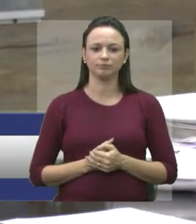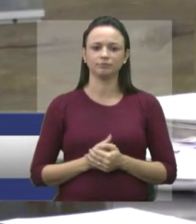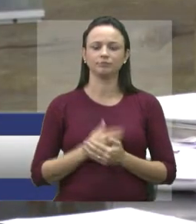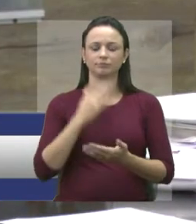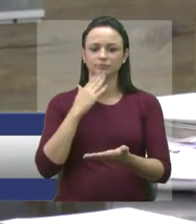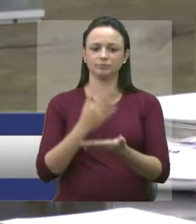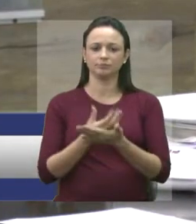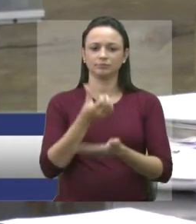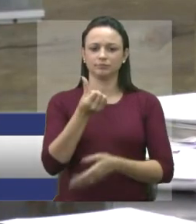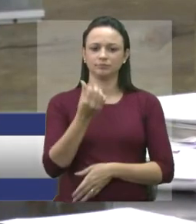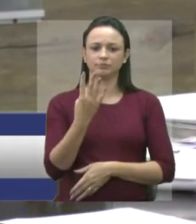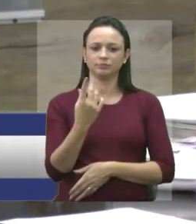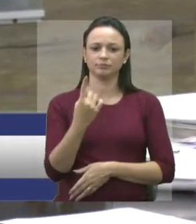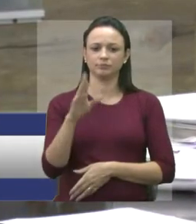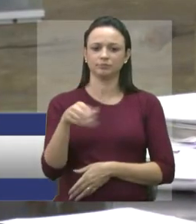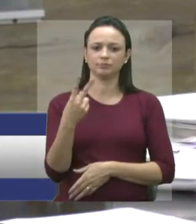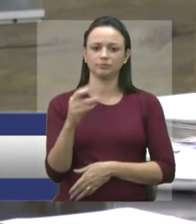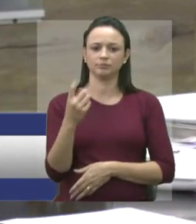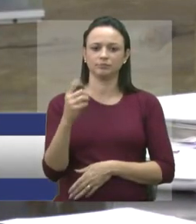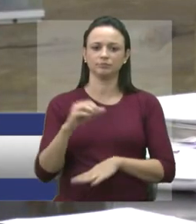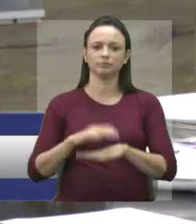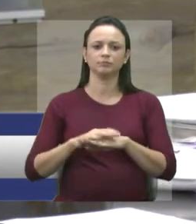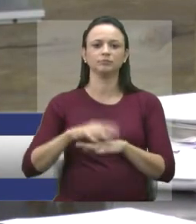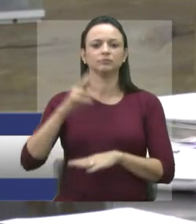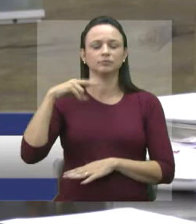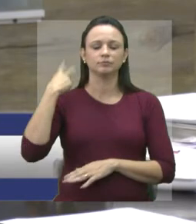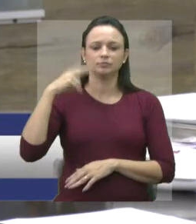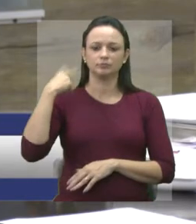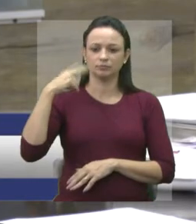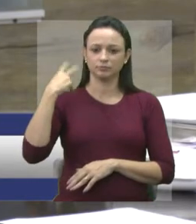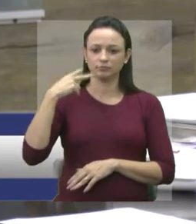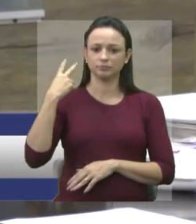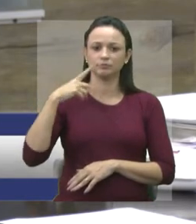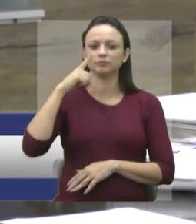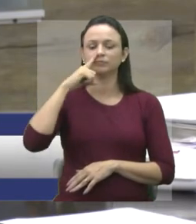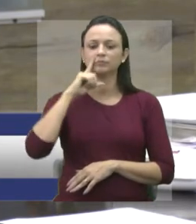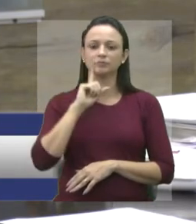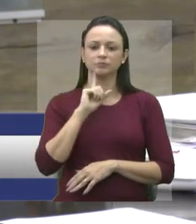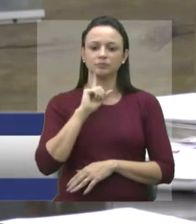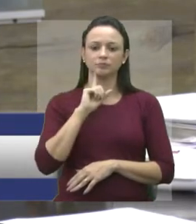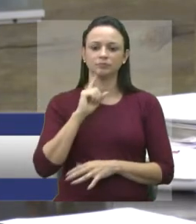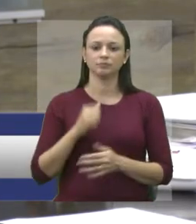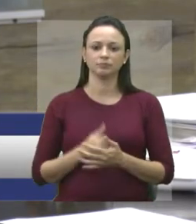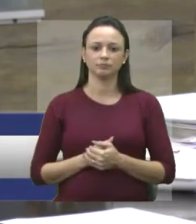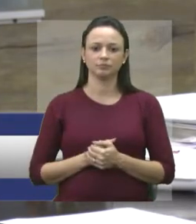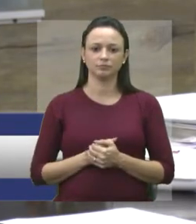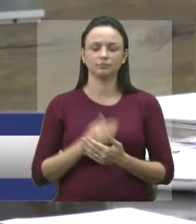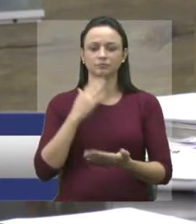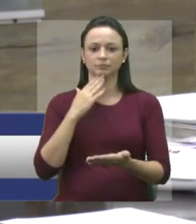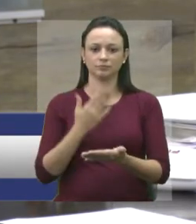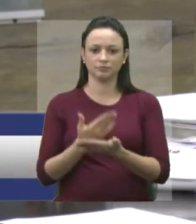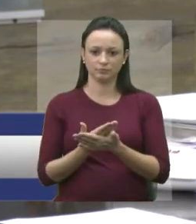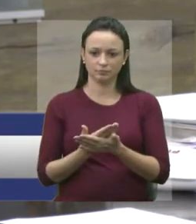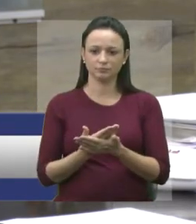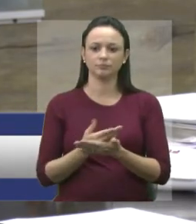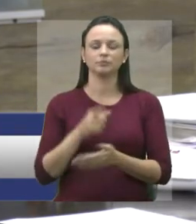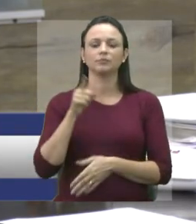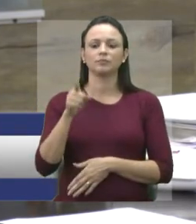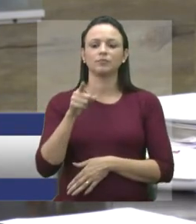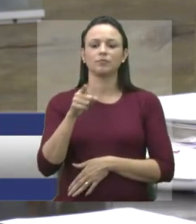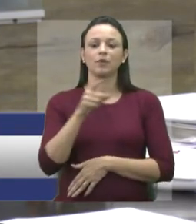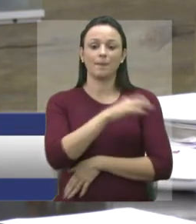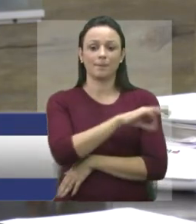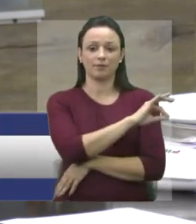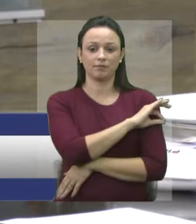Requerimento 641/2019, autoria, vereador Agentil Américo Cato. Requerendo ao senhor prefeito municipal que estude